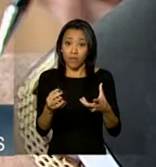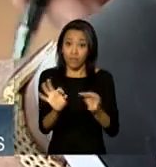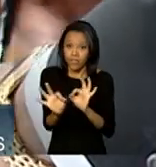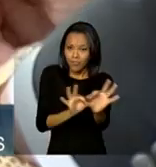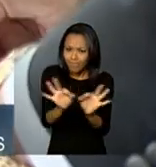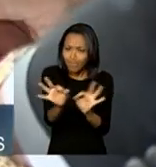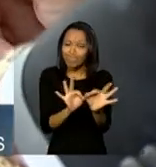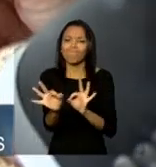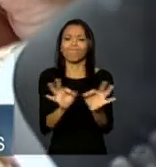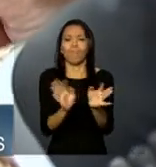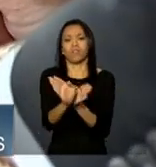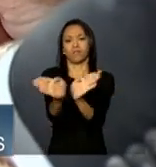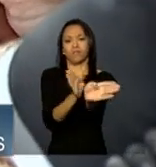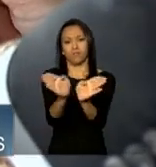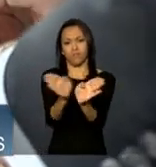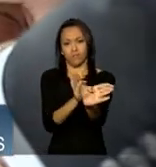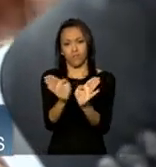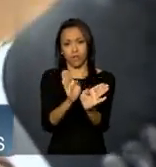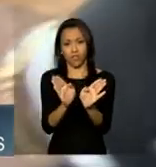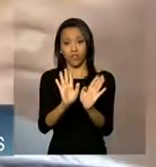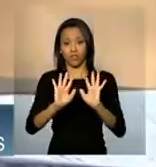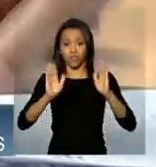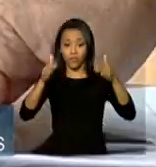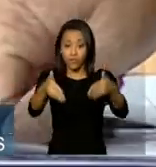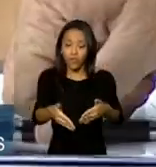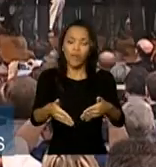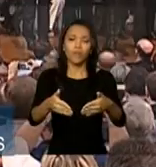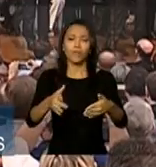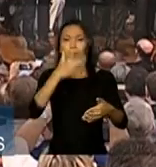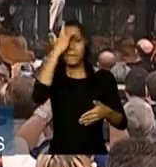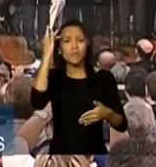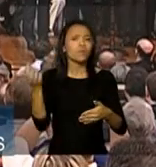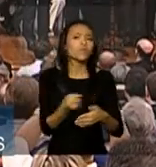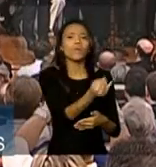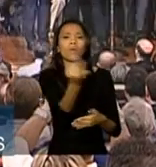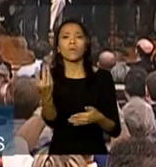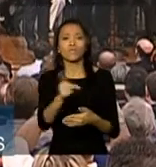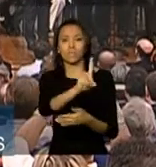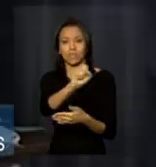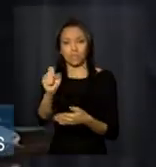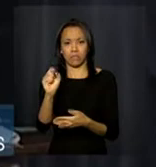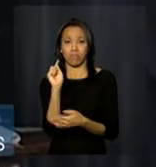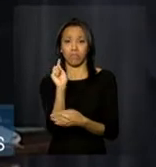de acessibilidade, beneficiando uma população estimada de 100 mil habitantes.